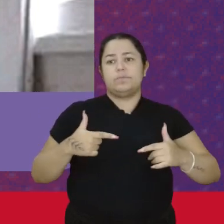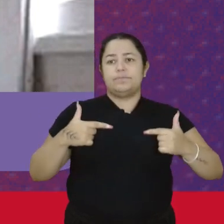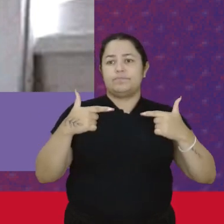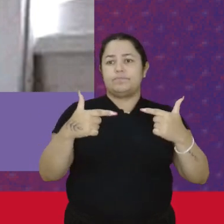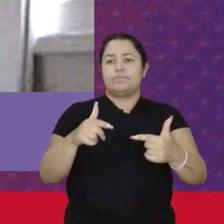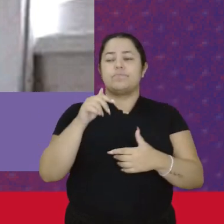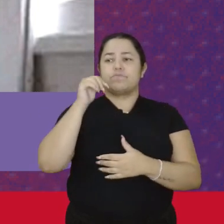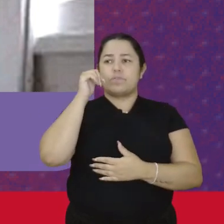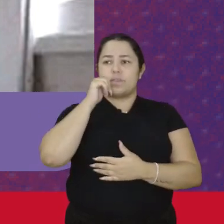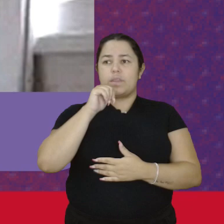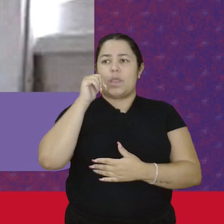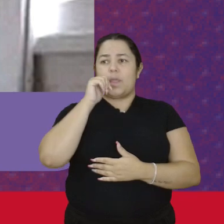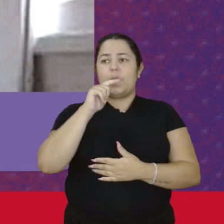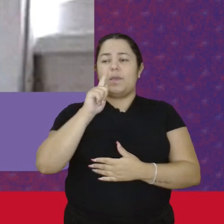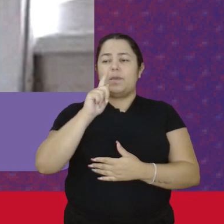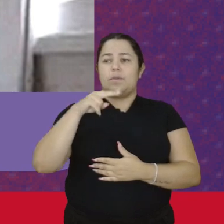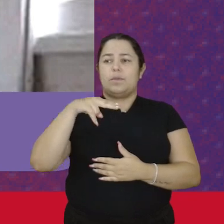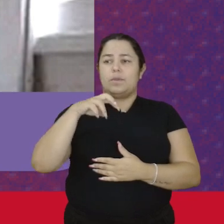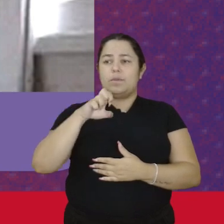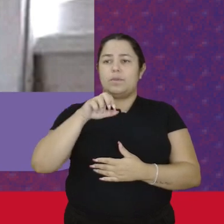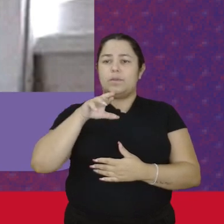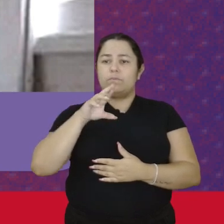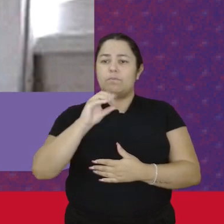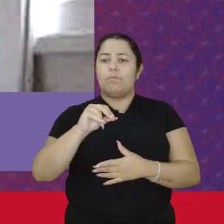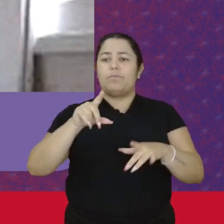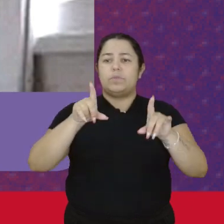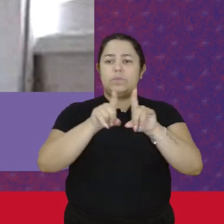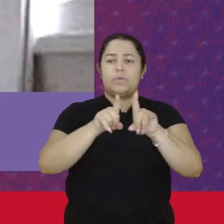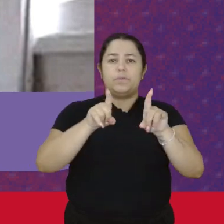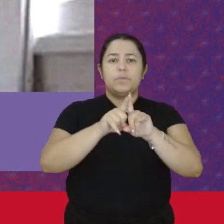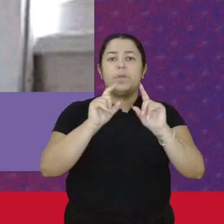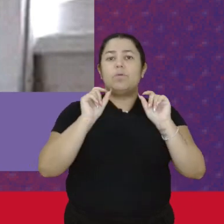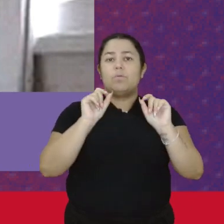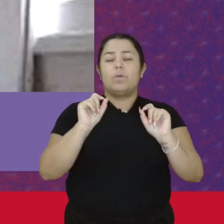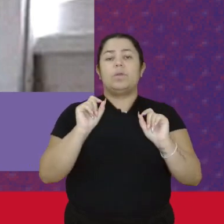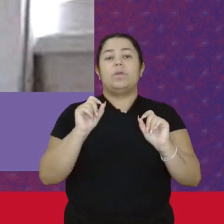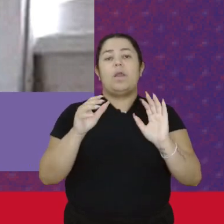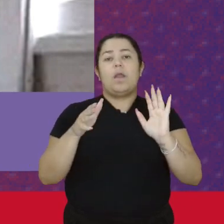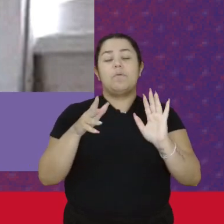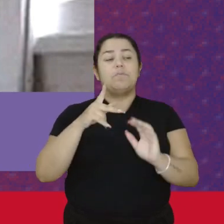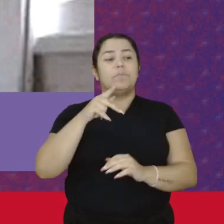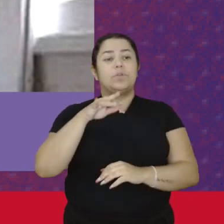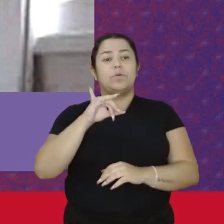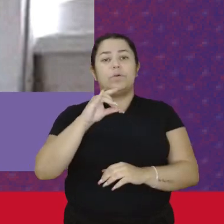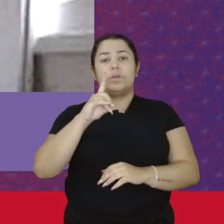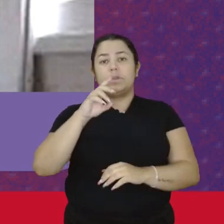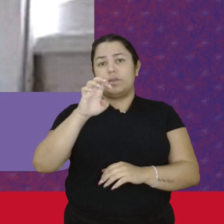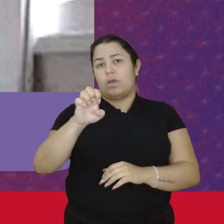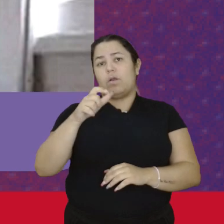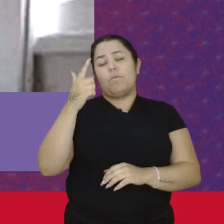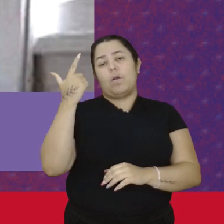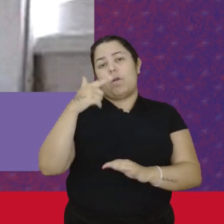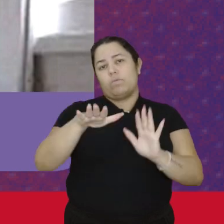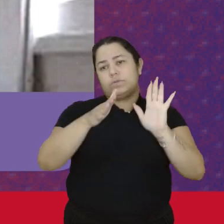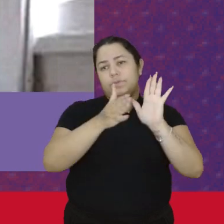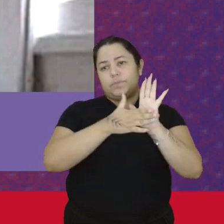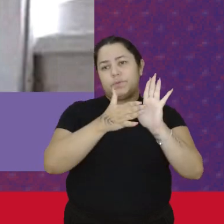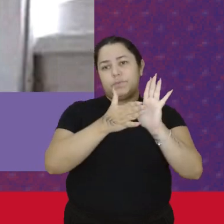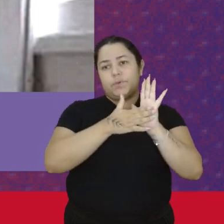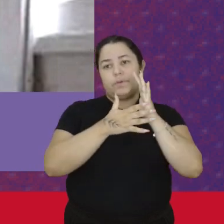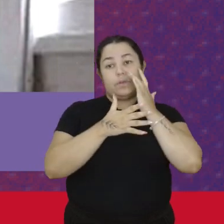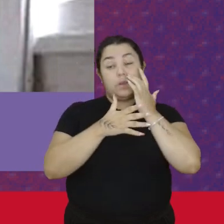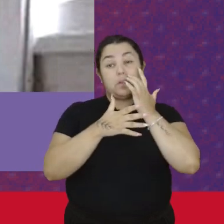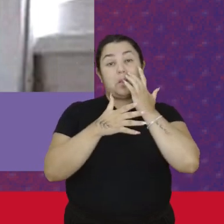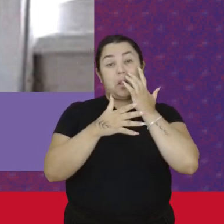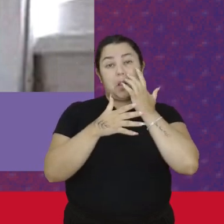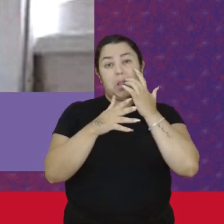articula gênero, raça e classe, também porque está olhando para o que é prioridade no mundo, né? Uma outra proposta, o que é prioridade